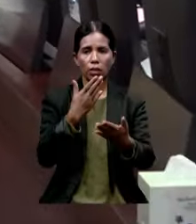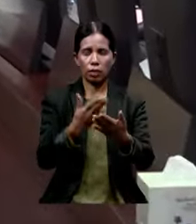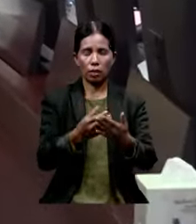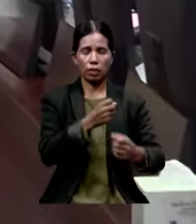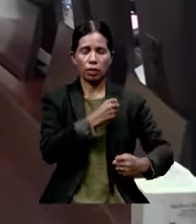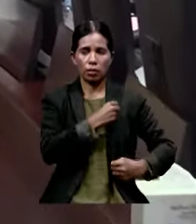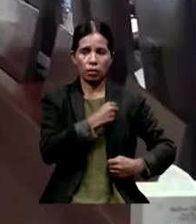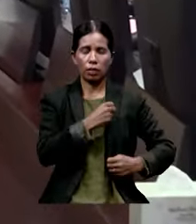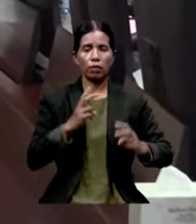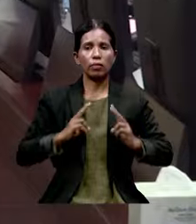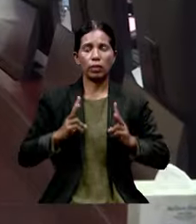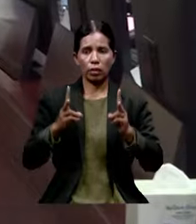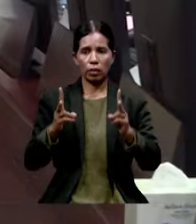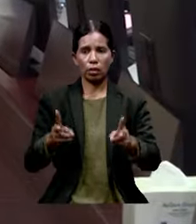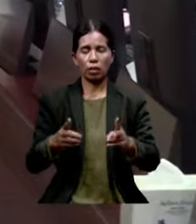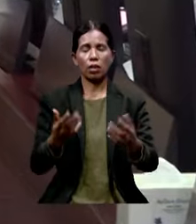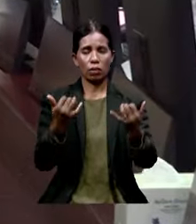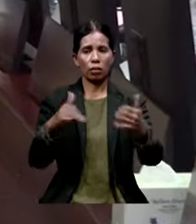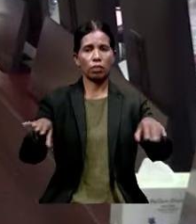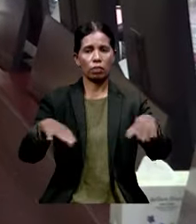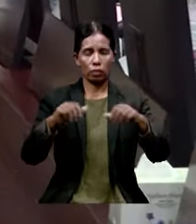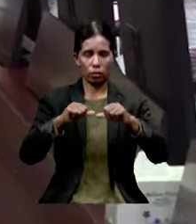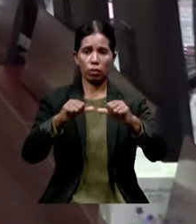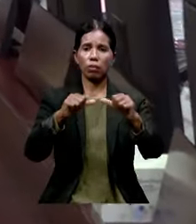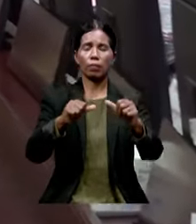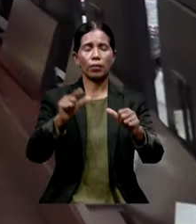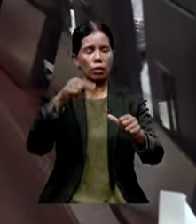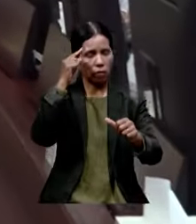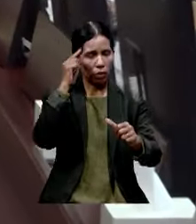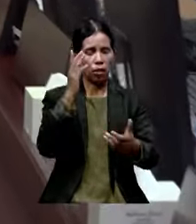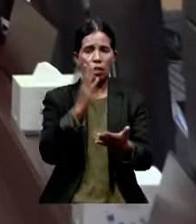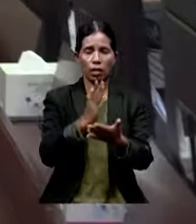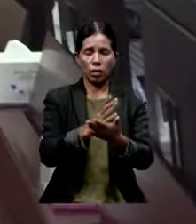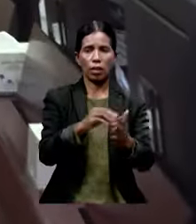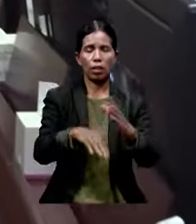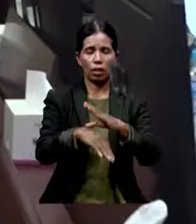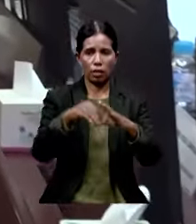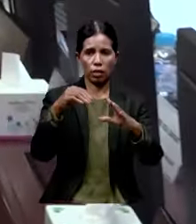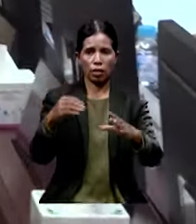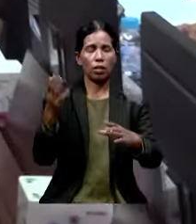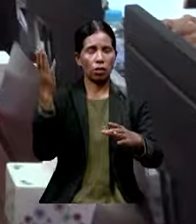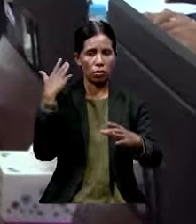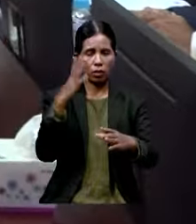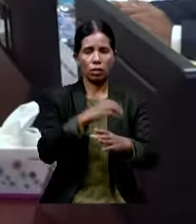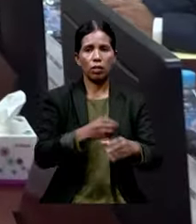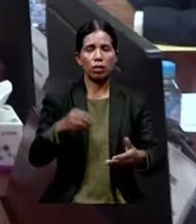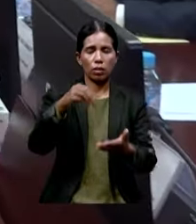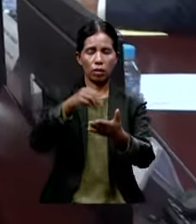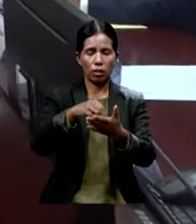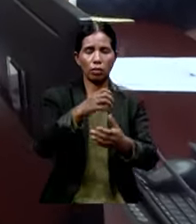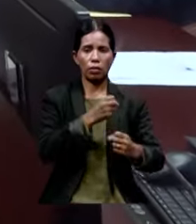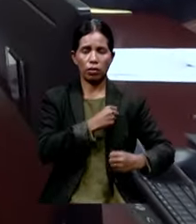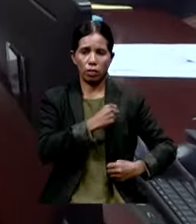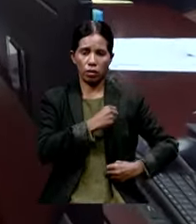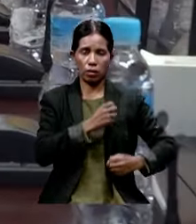militar veterano Sira nebe se ativo ela. No ne governo a carga elimina retrição, nebe antes ne impõe ba militar Sira